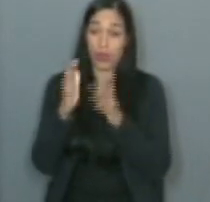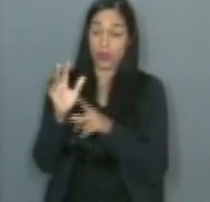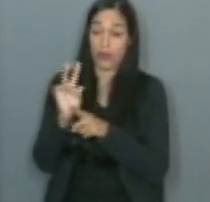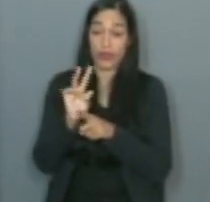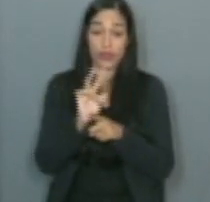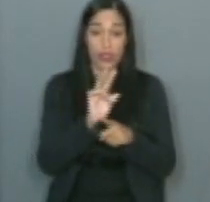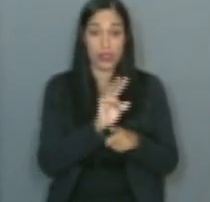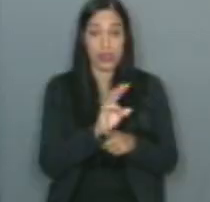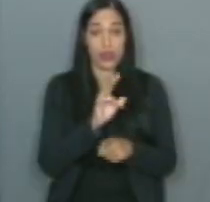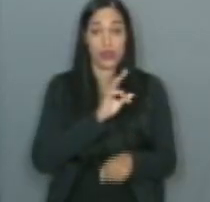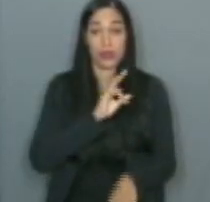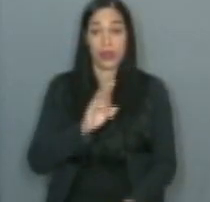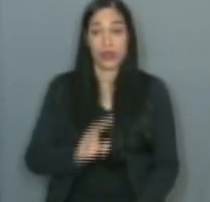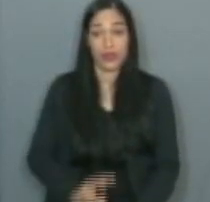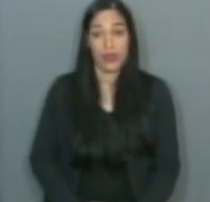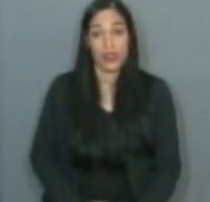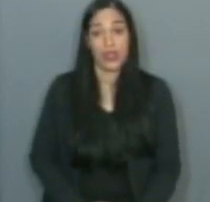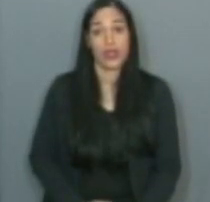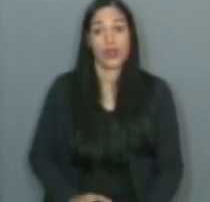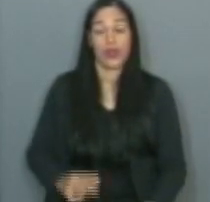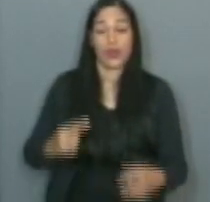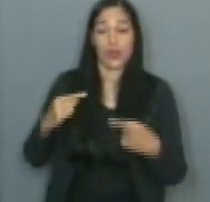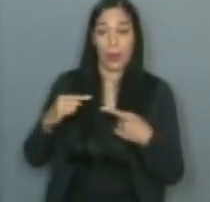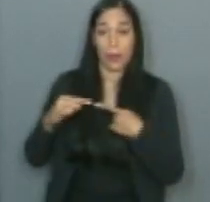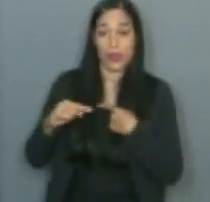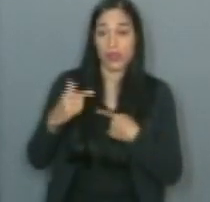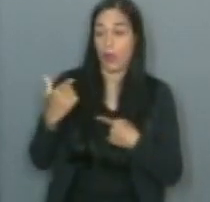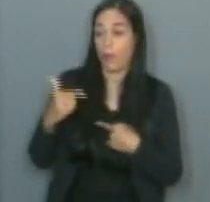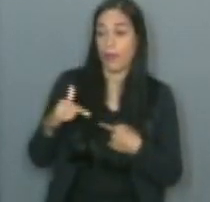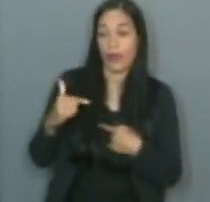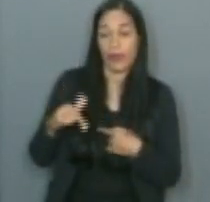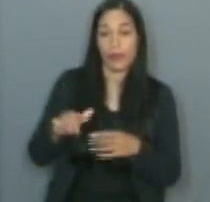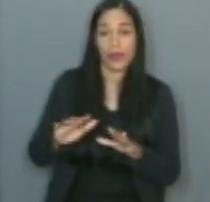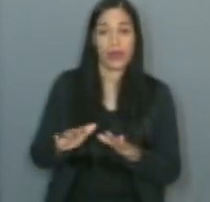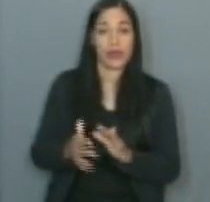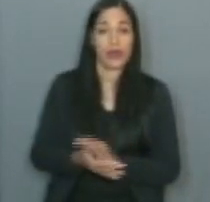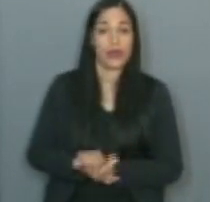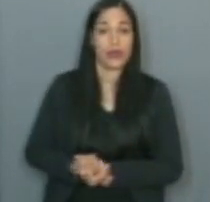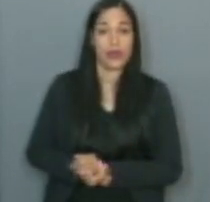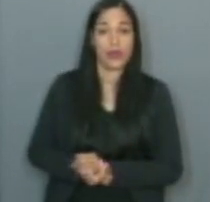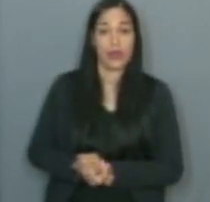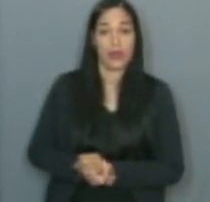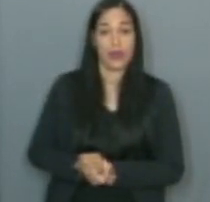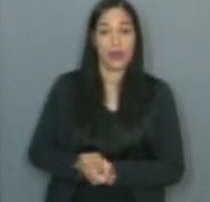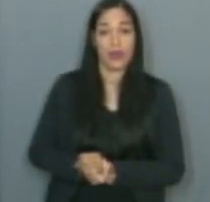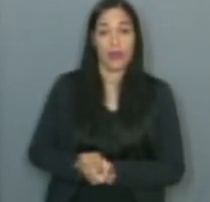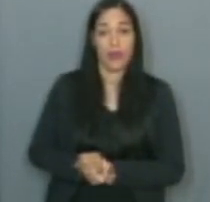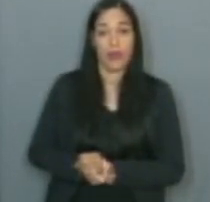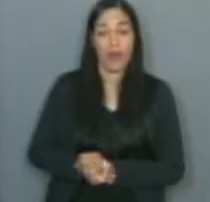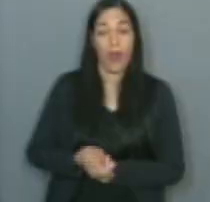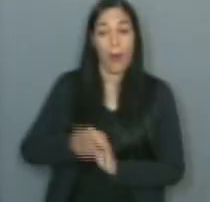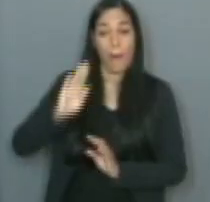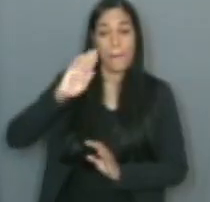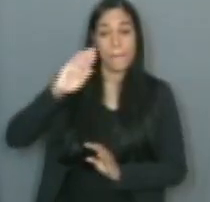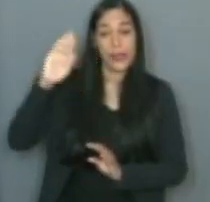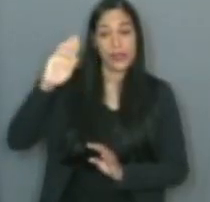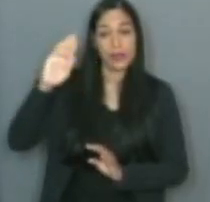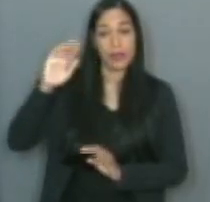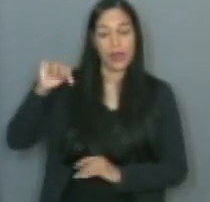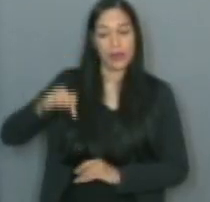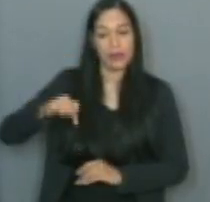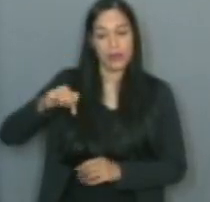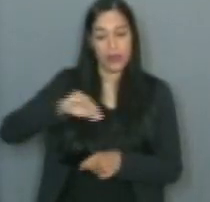feitas pelos vereadores da oposição, porque não estava tendo isso. E a parte principal do poder dessa